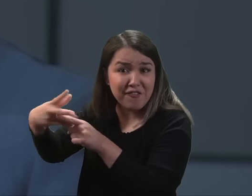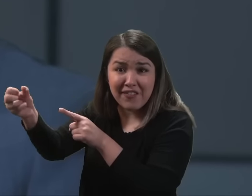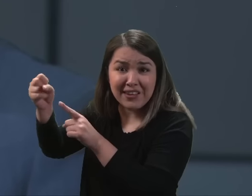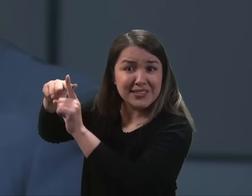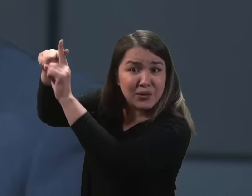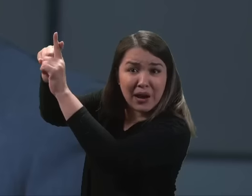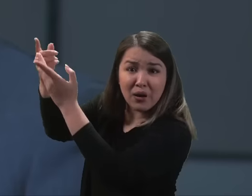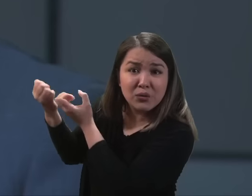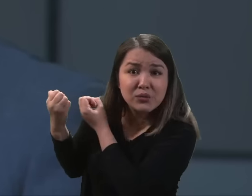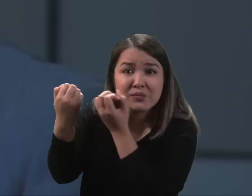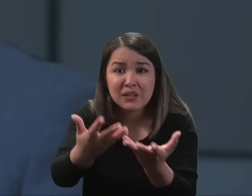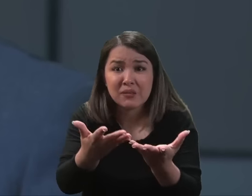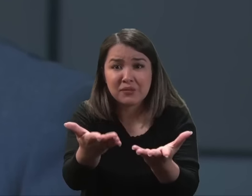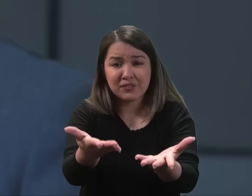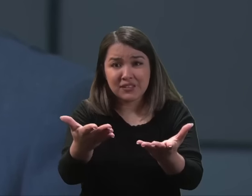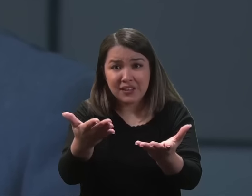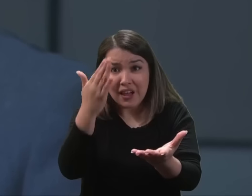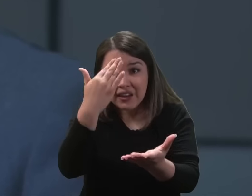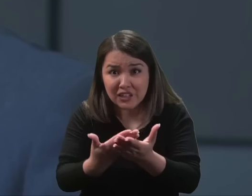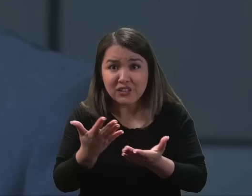creia nisso